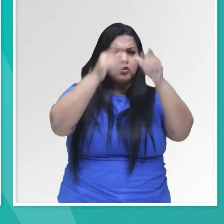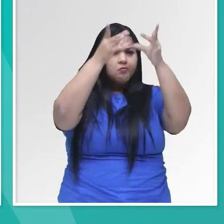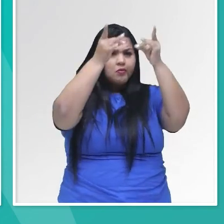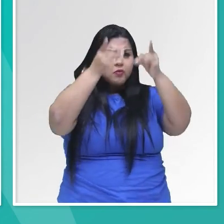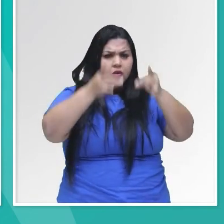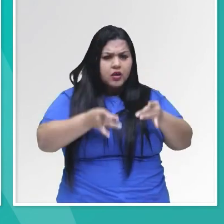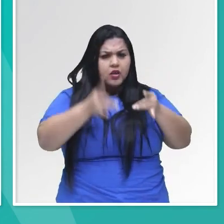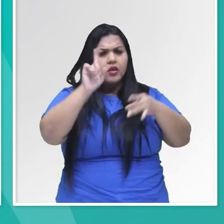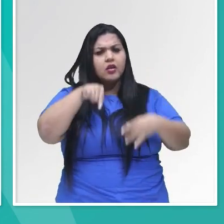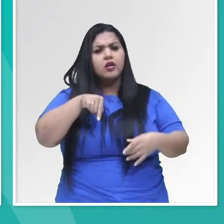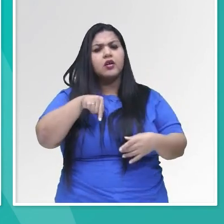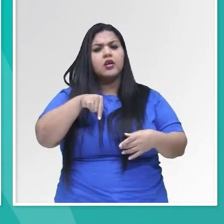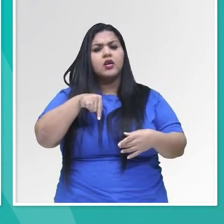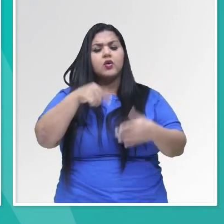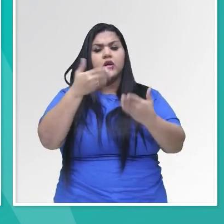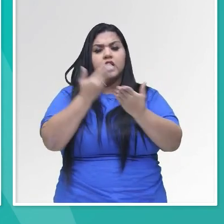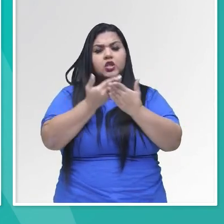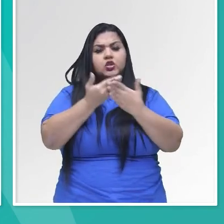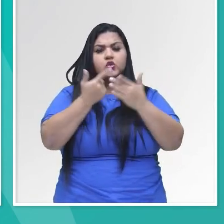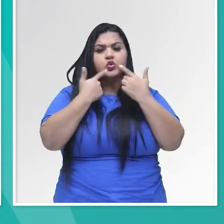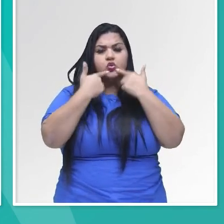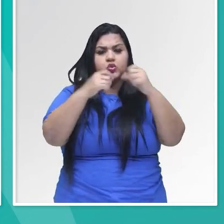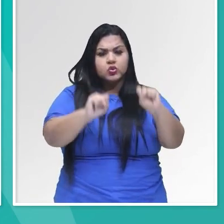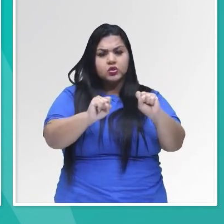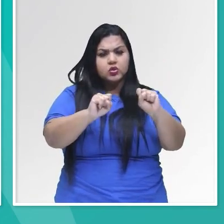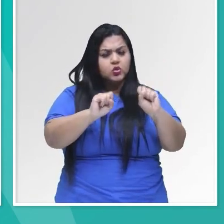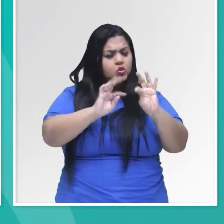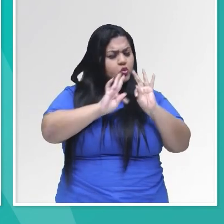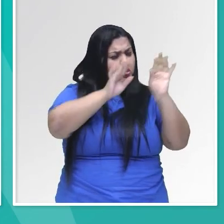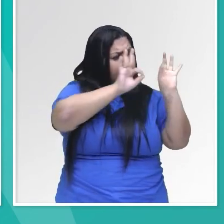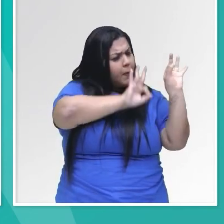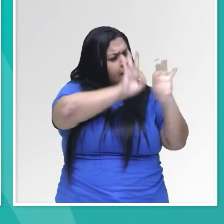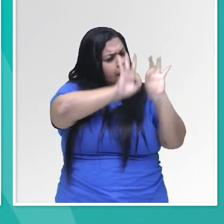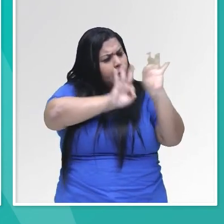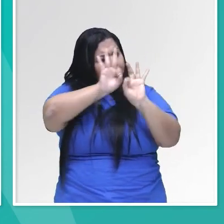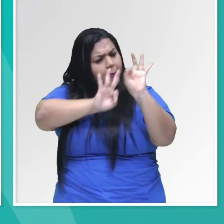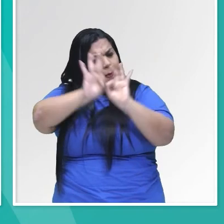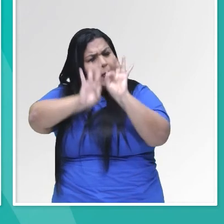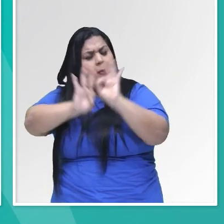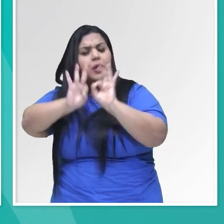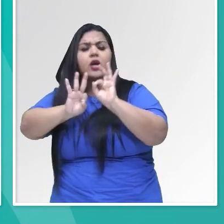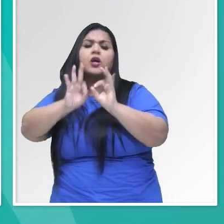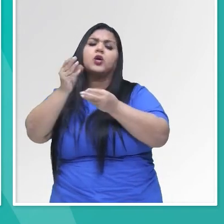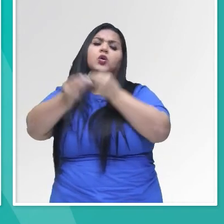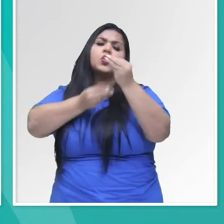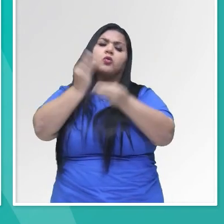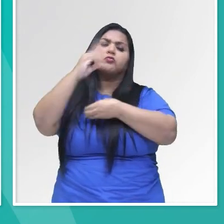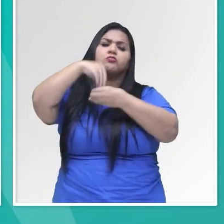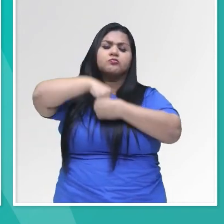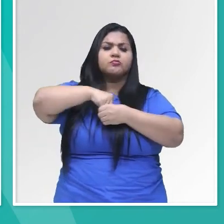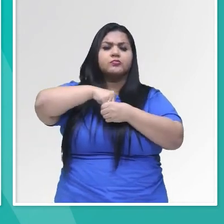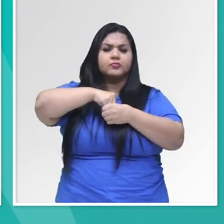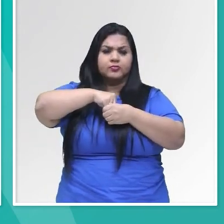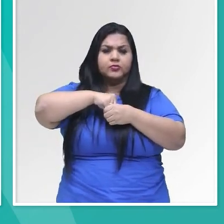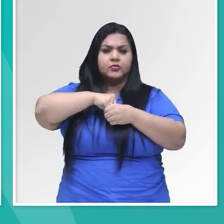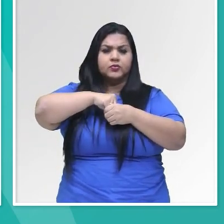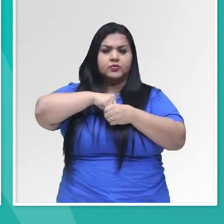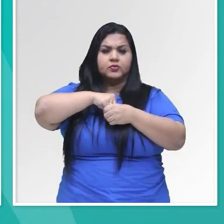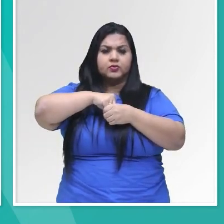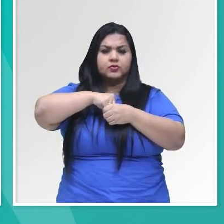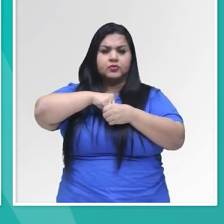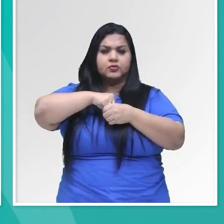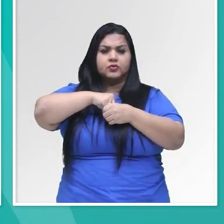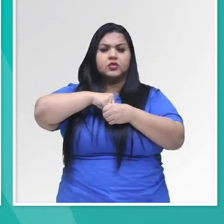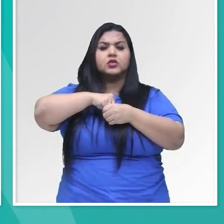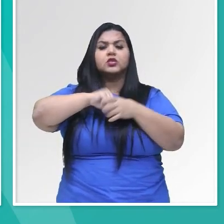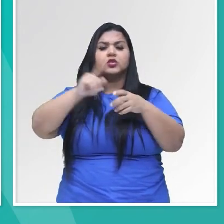é chamado de estudos linguísticos. Como o idioma vai se organizando internamente, tá bom? Aí nós